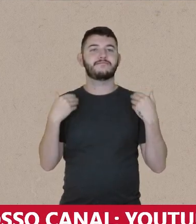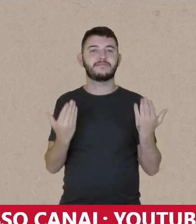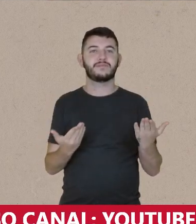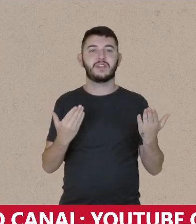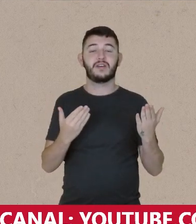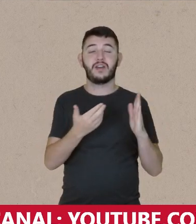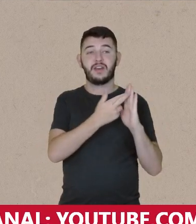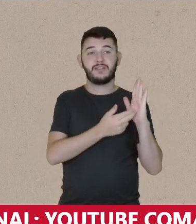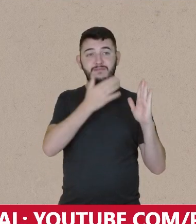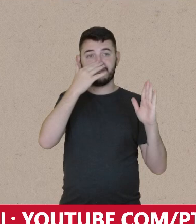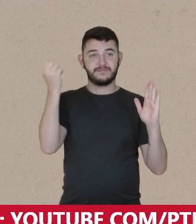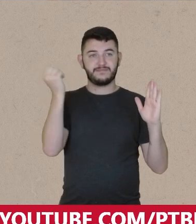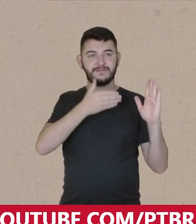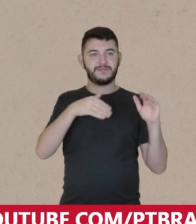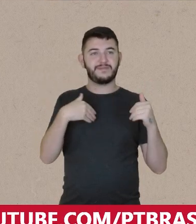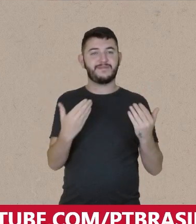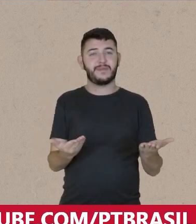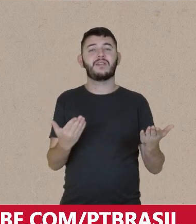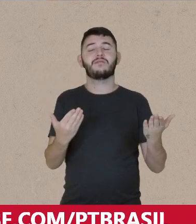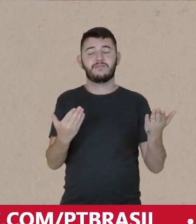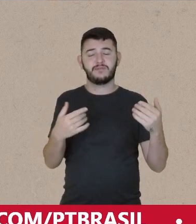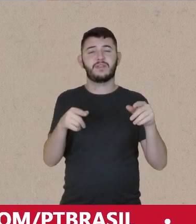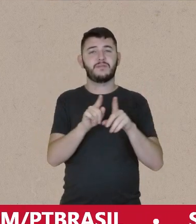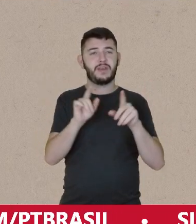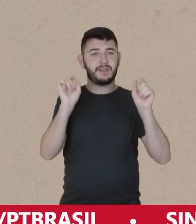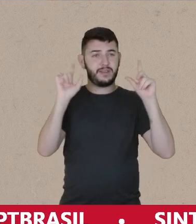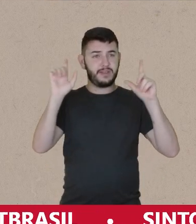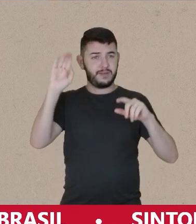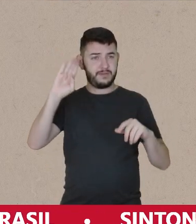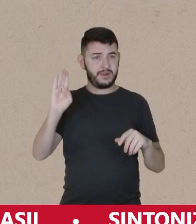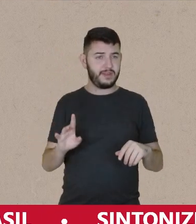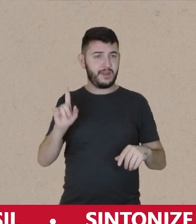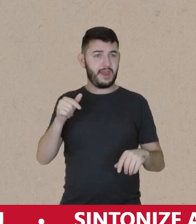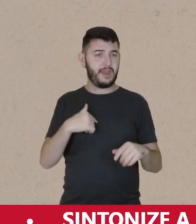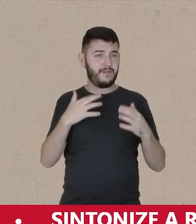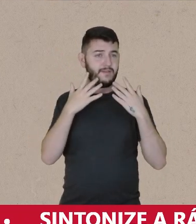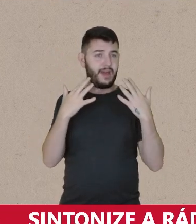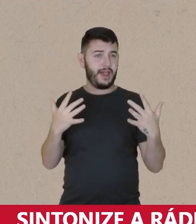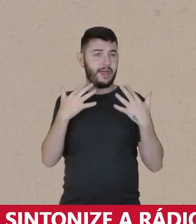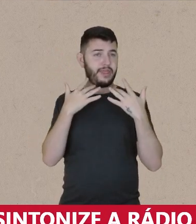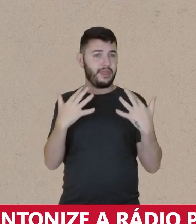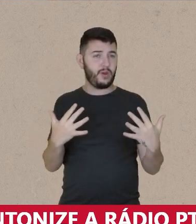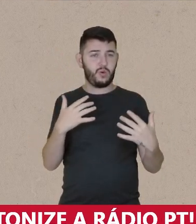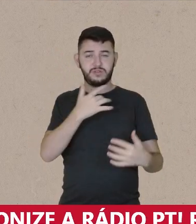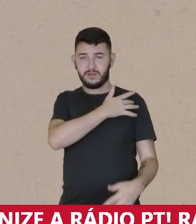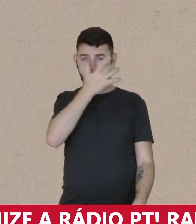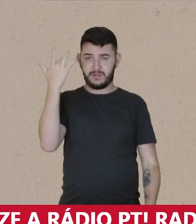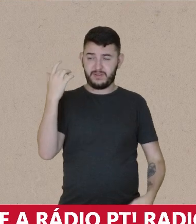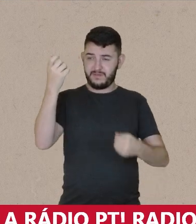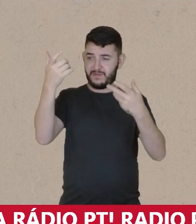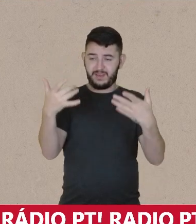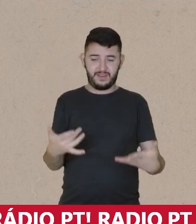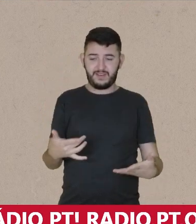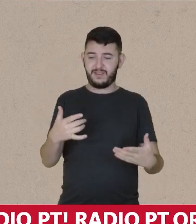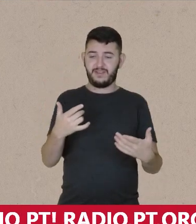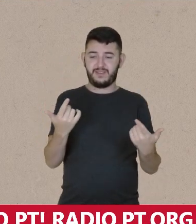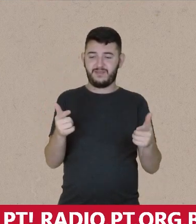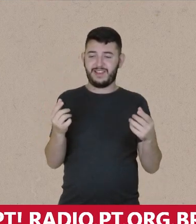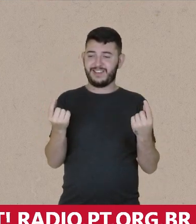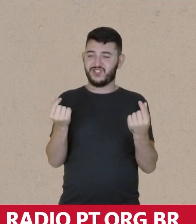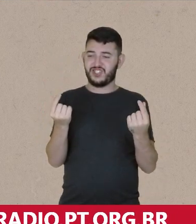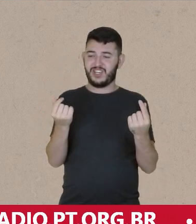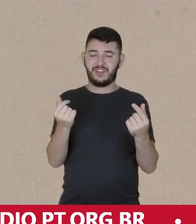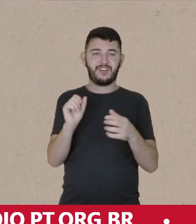o pessoal está dizendo lá na CPI, né? Então, é mentira, é falacioso dizer que não tem dinheiro, né, para garantir as